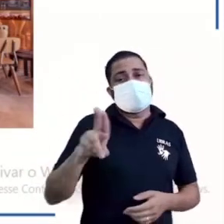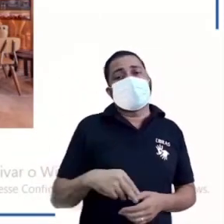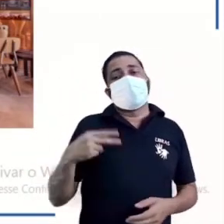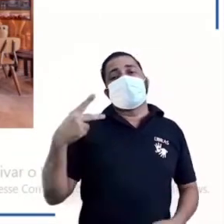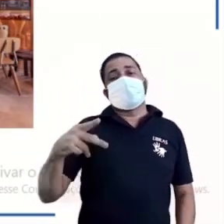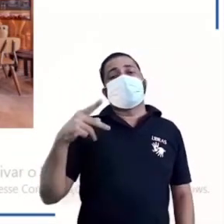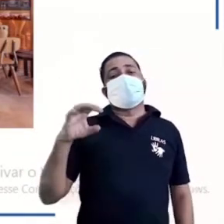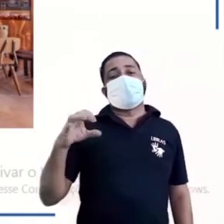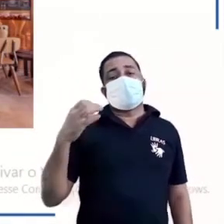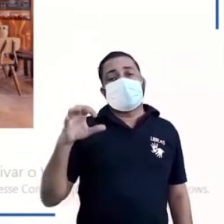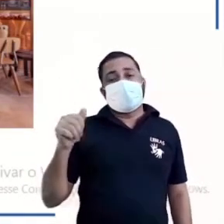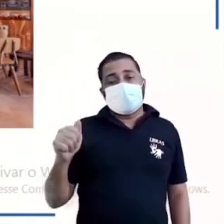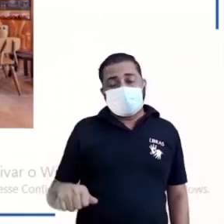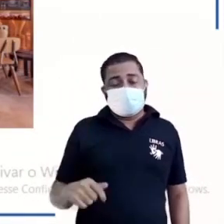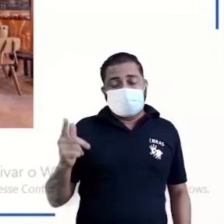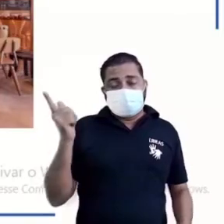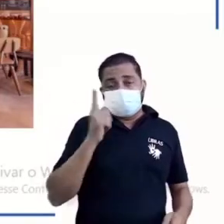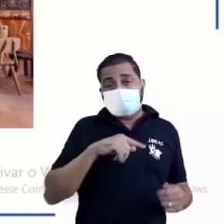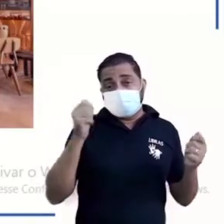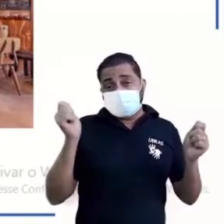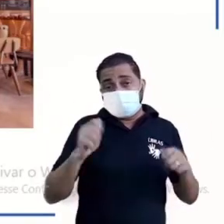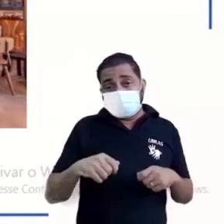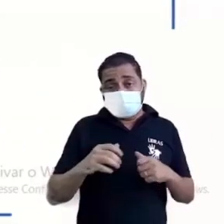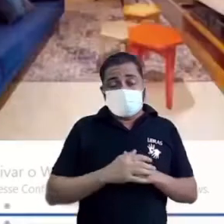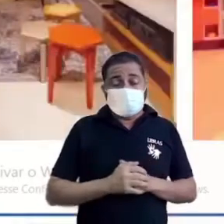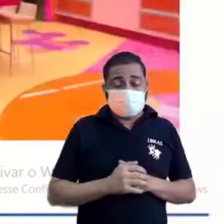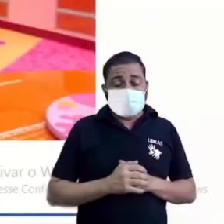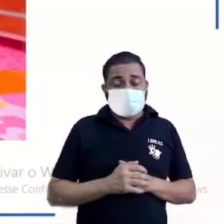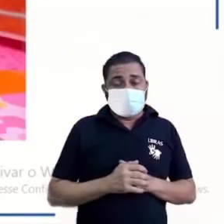peças e do espaço da melhor maneira possível, tá certo?